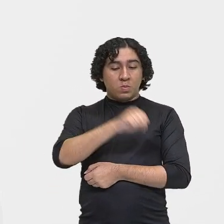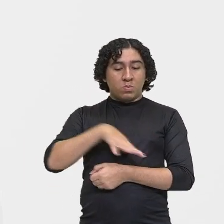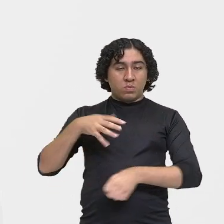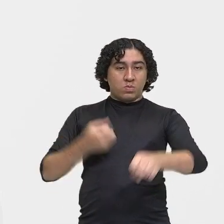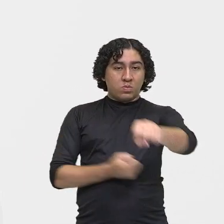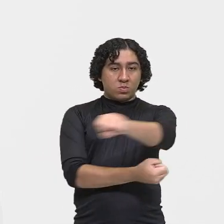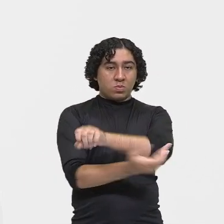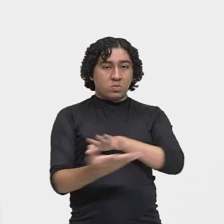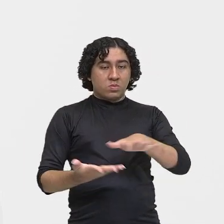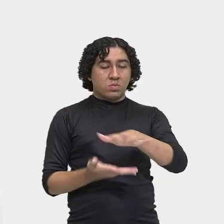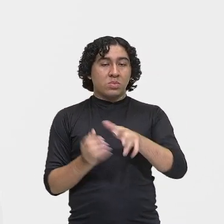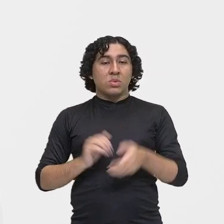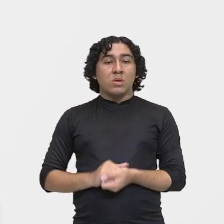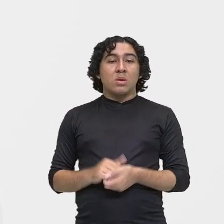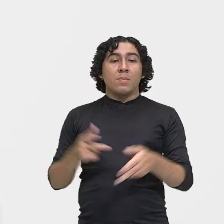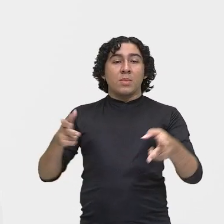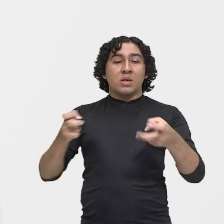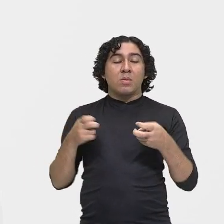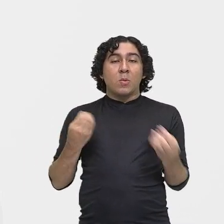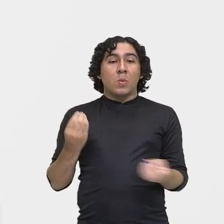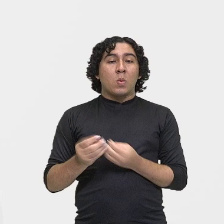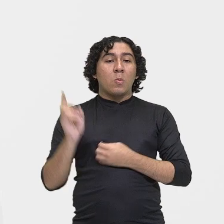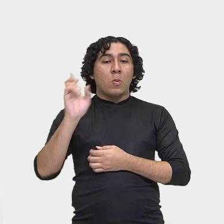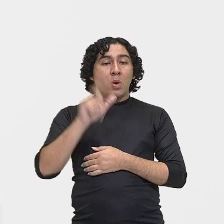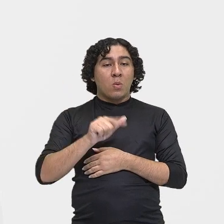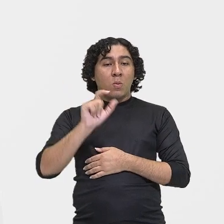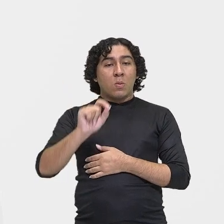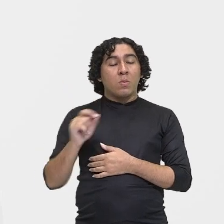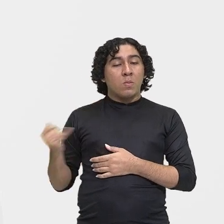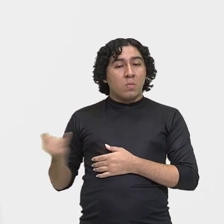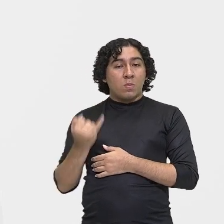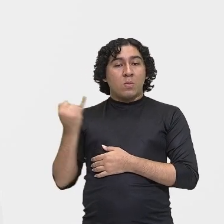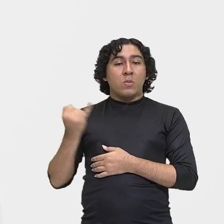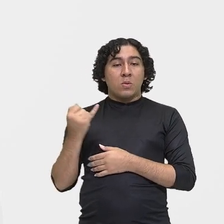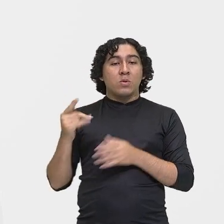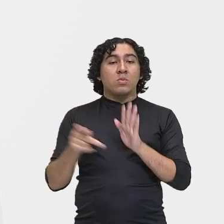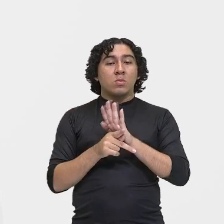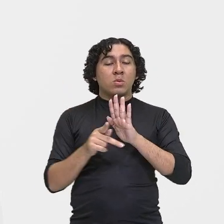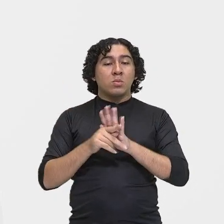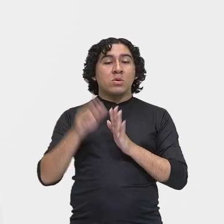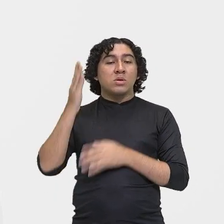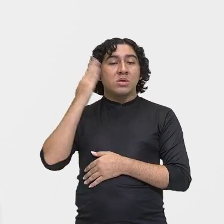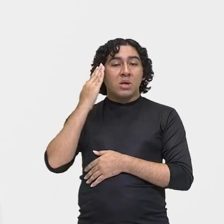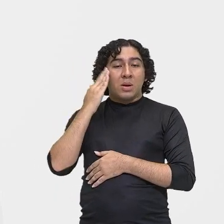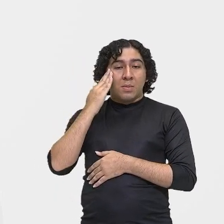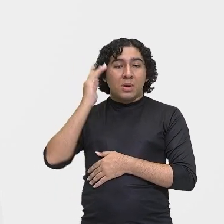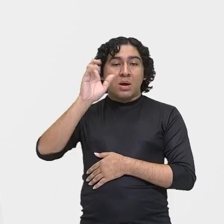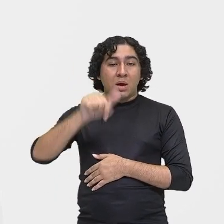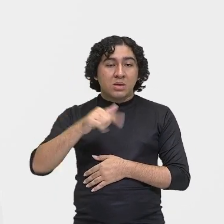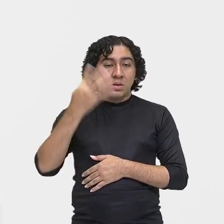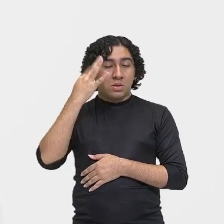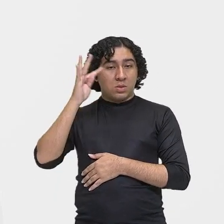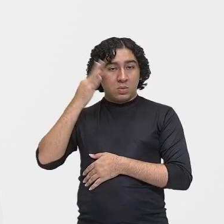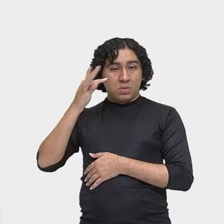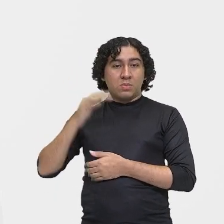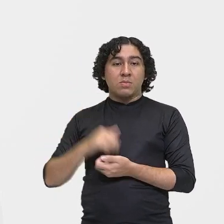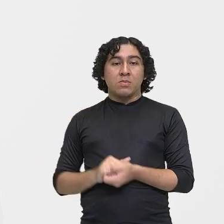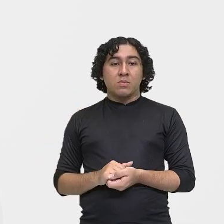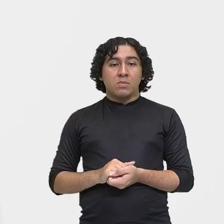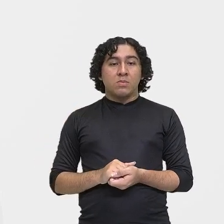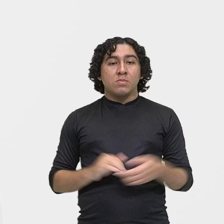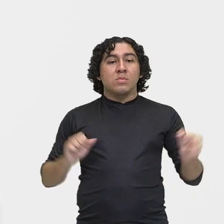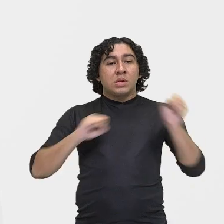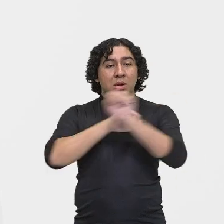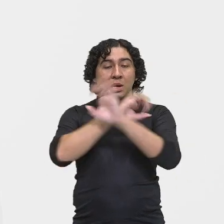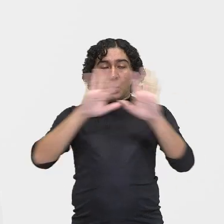gravitacionalmente. Então, percebam como é muito importante sabermos essas teorias.